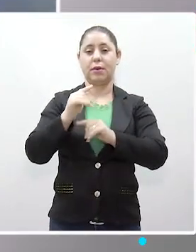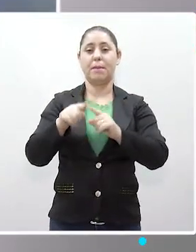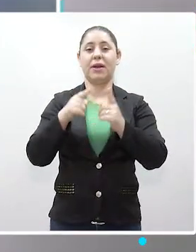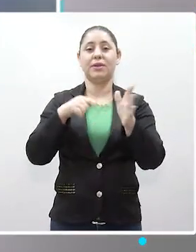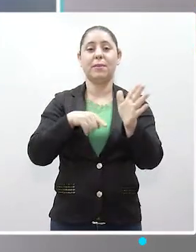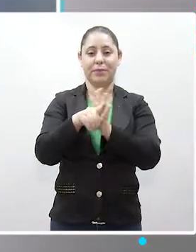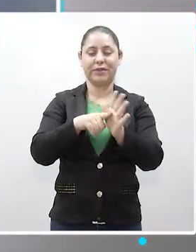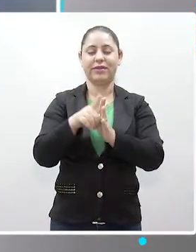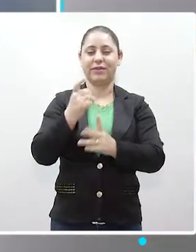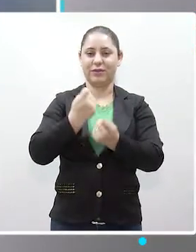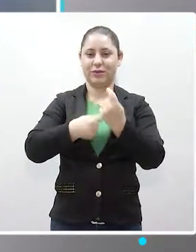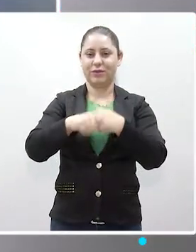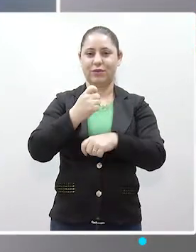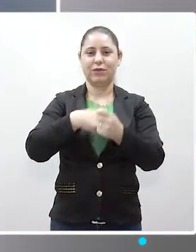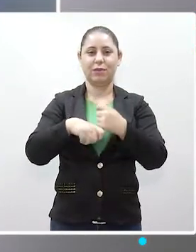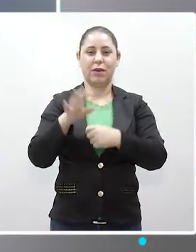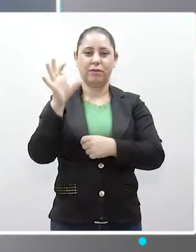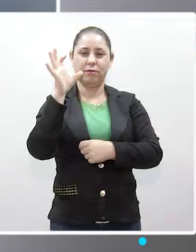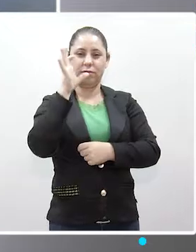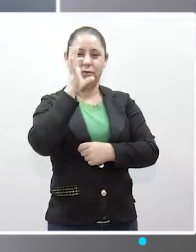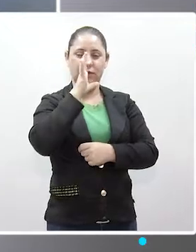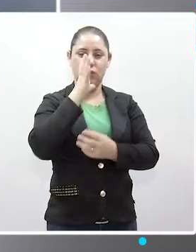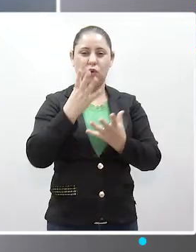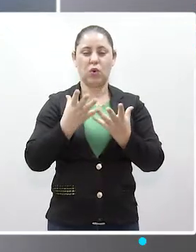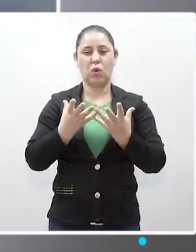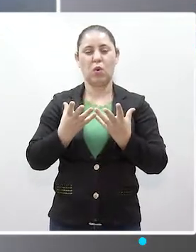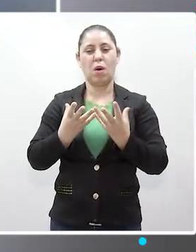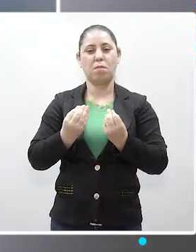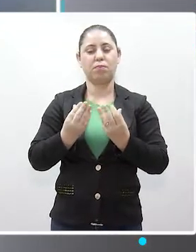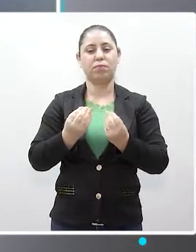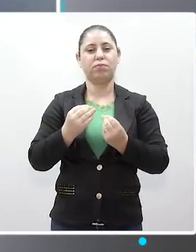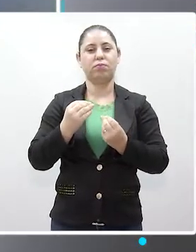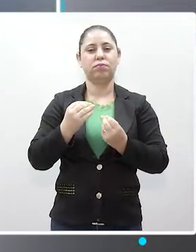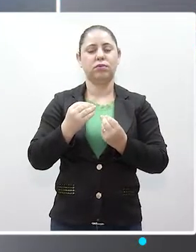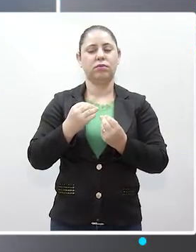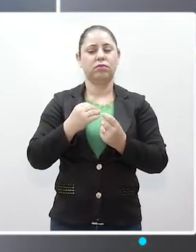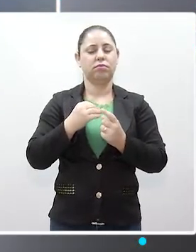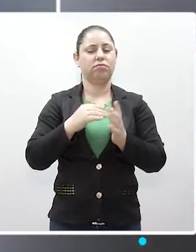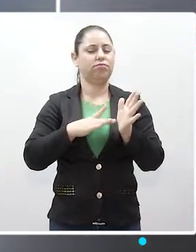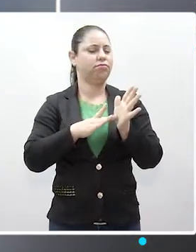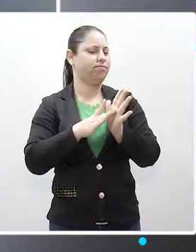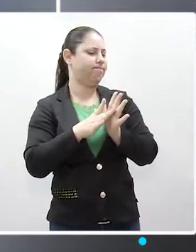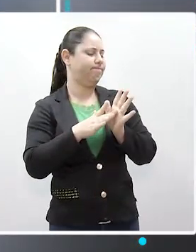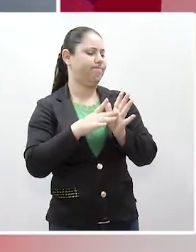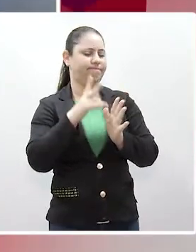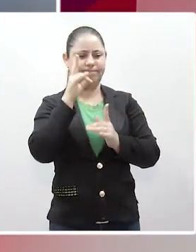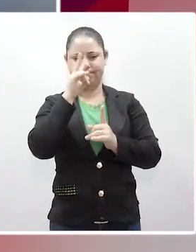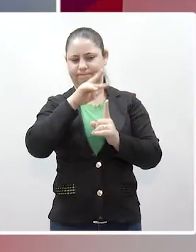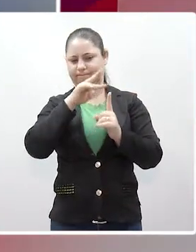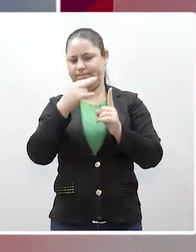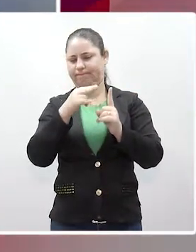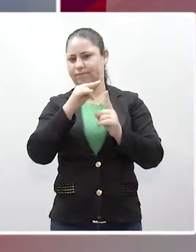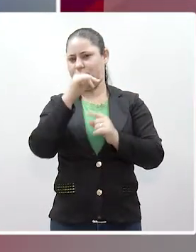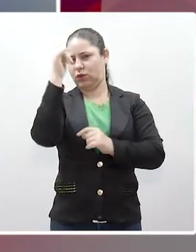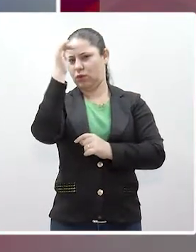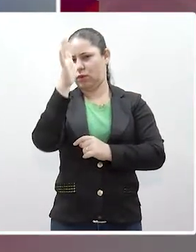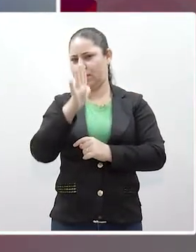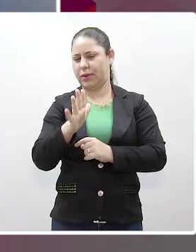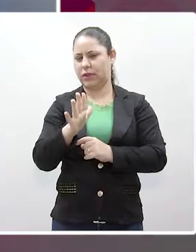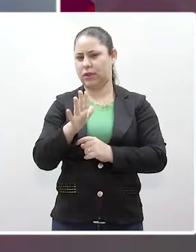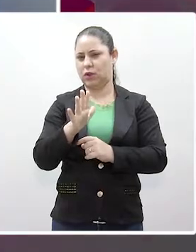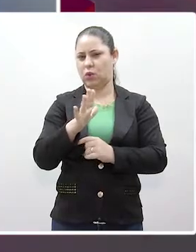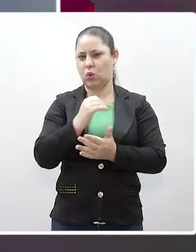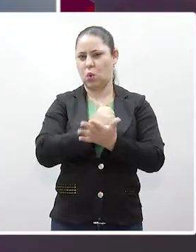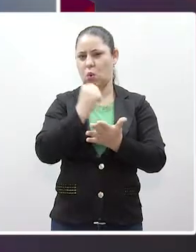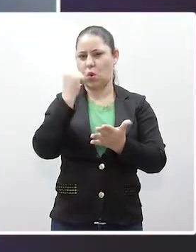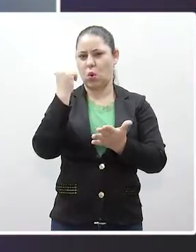sou um pesquisador de economia que eu vejo com muita desconfiança essa tendência no Brasil da gente indexar